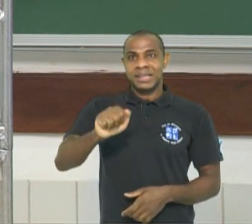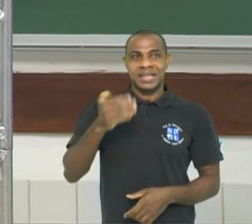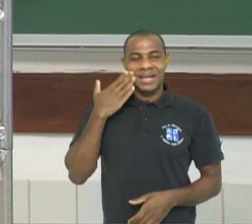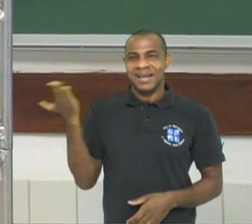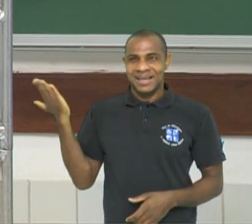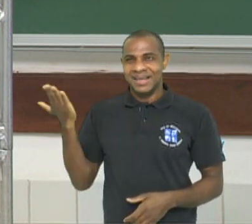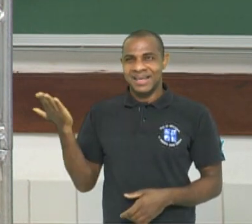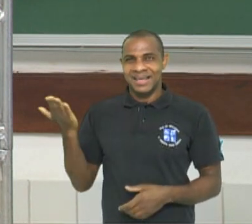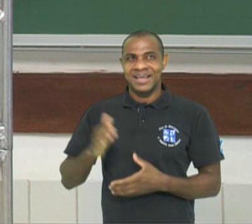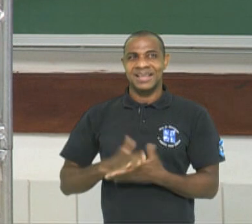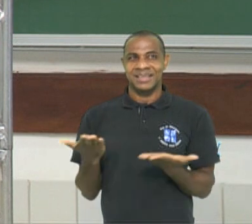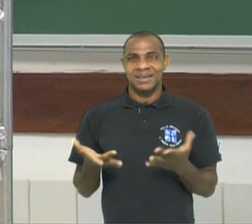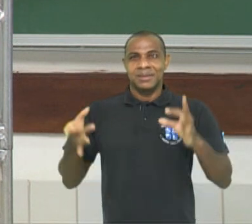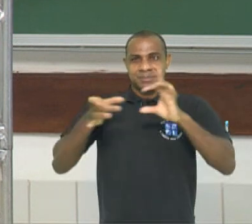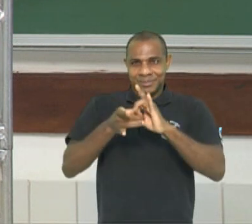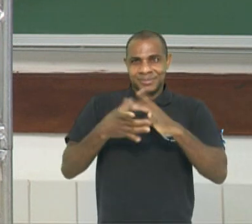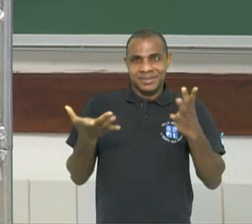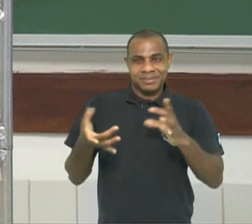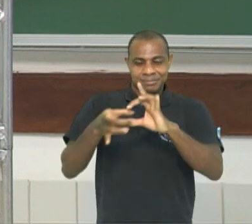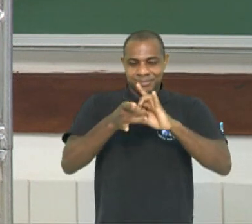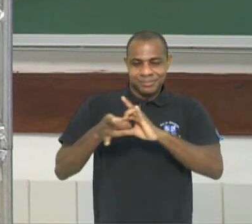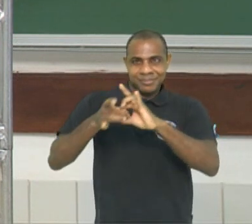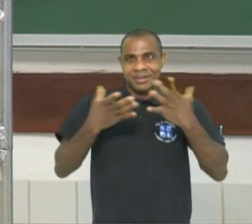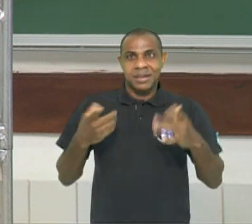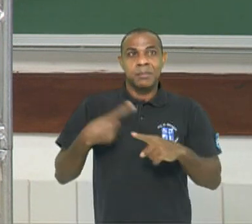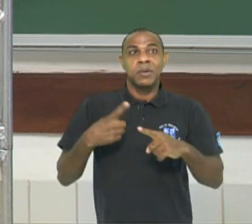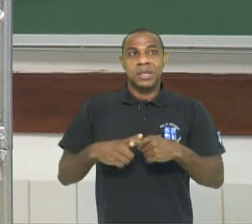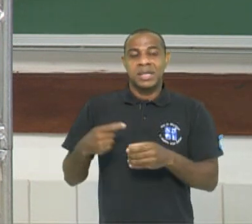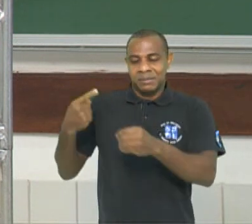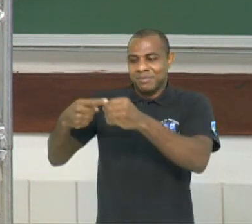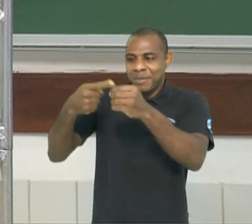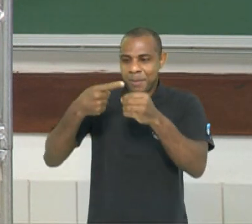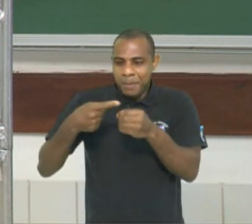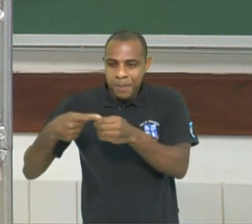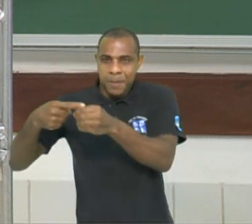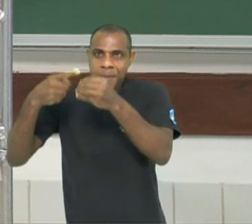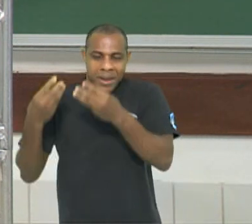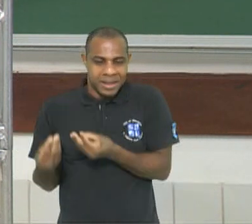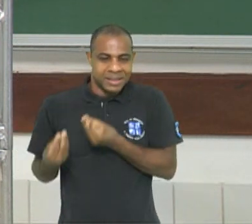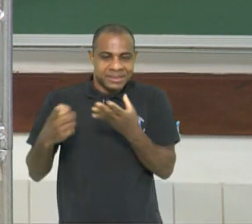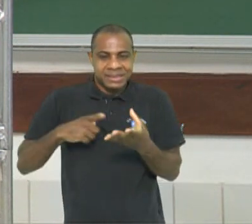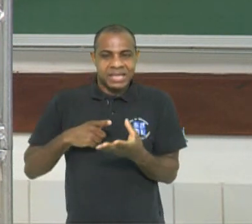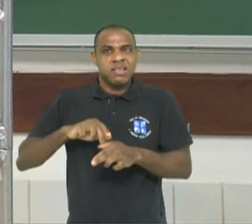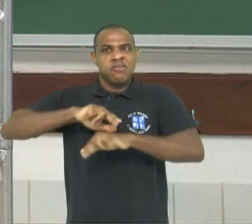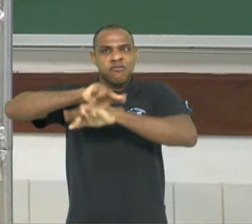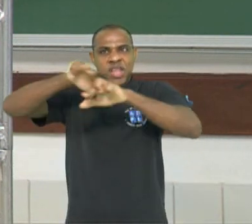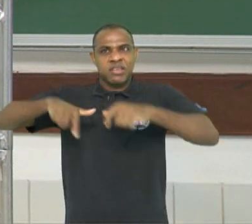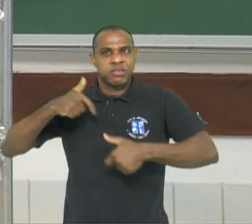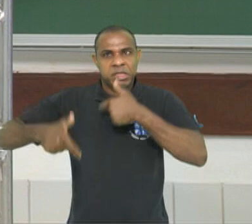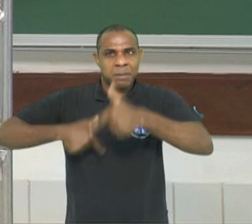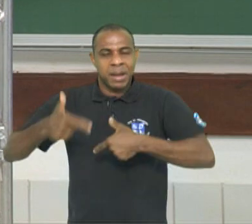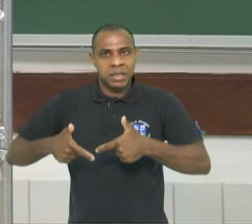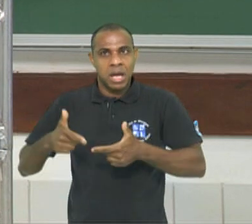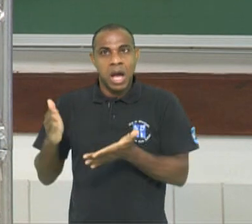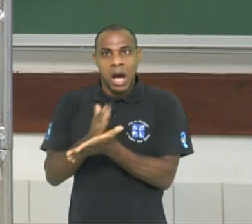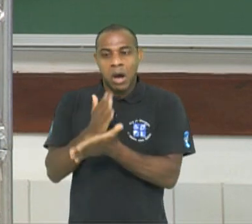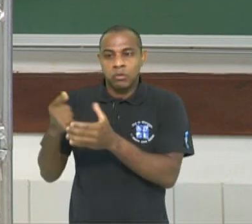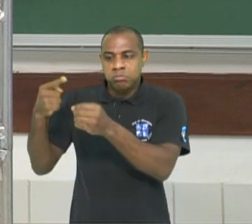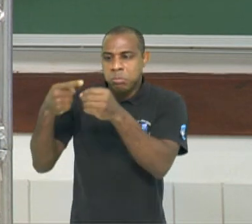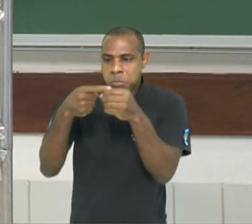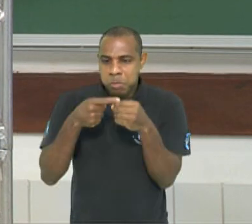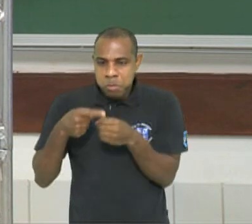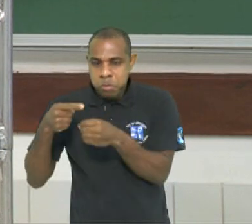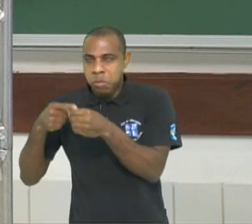uma rede urbana porque os municípios ofertam diferentes serviços? Alguns municípios conseguem ofertar